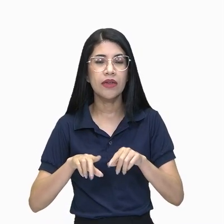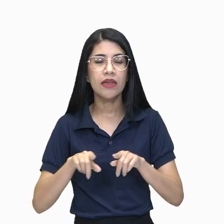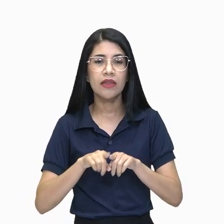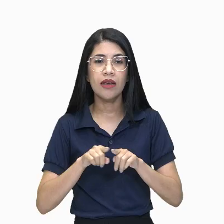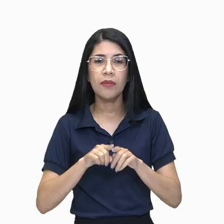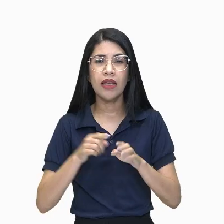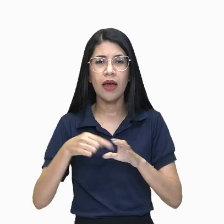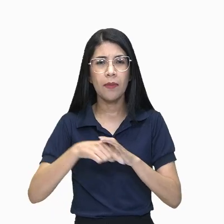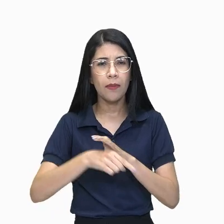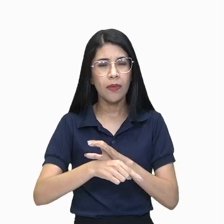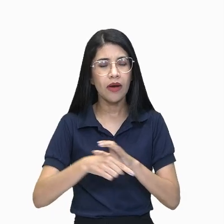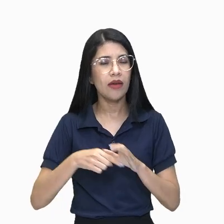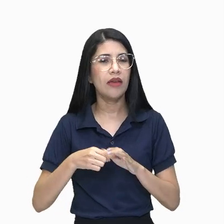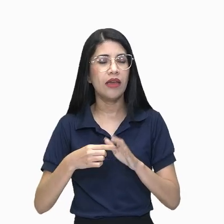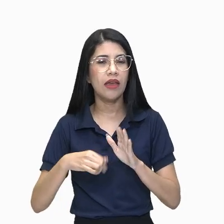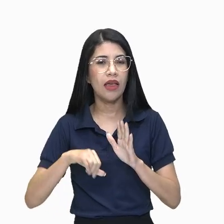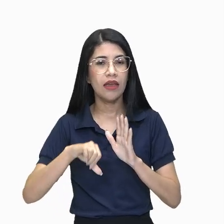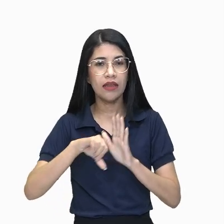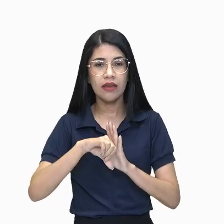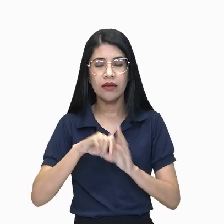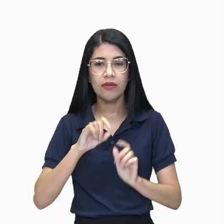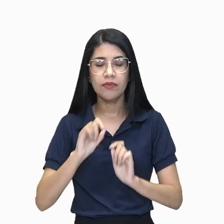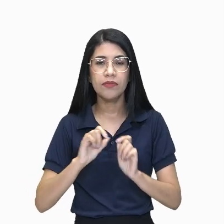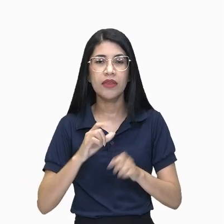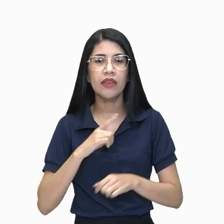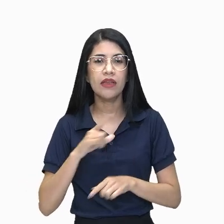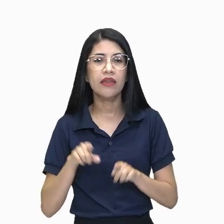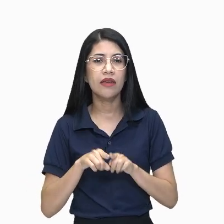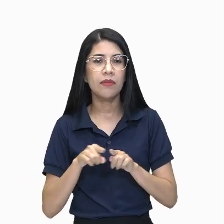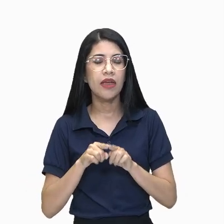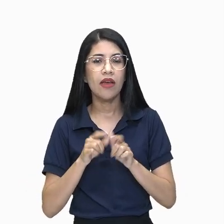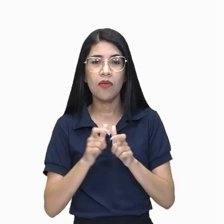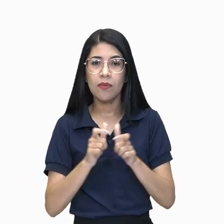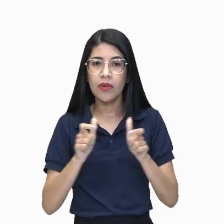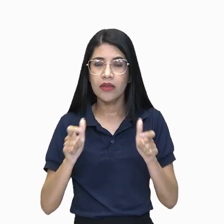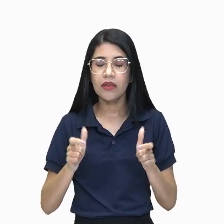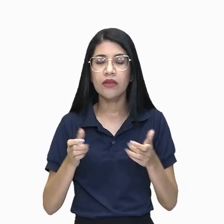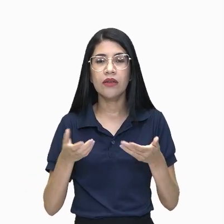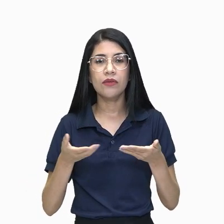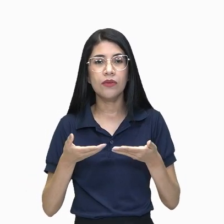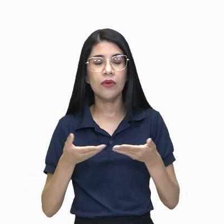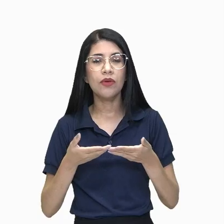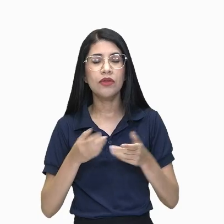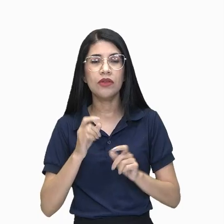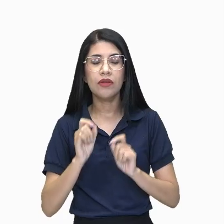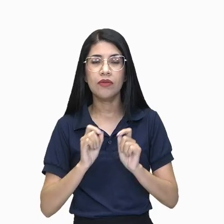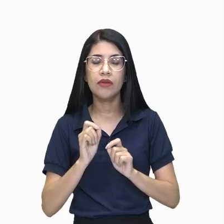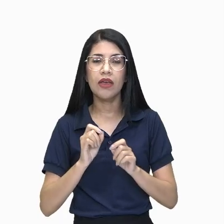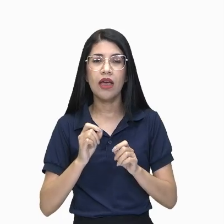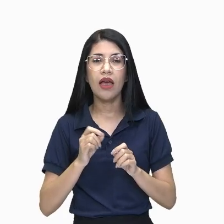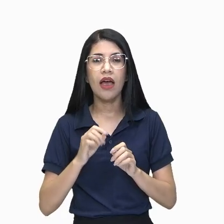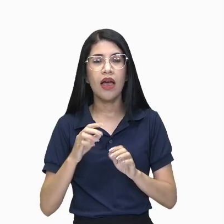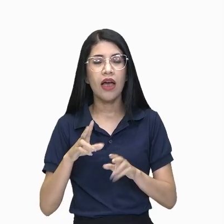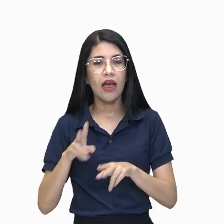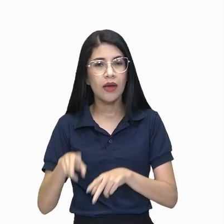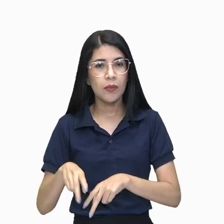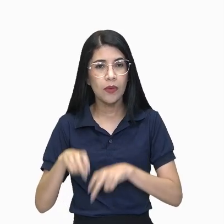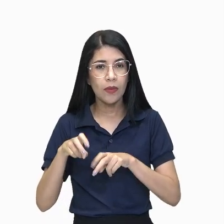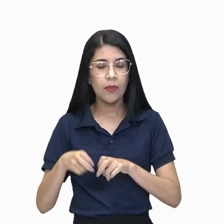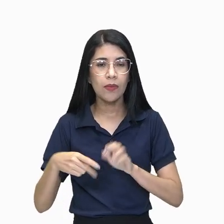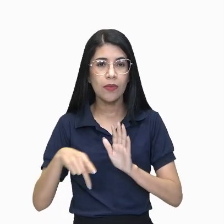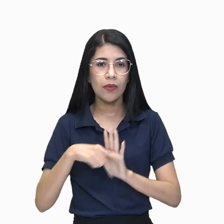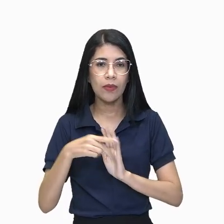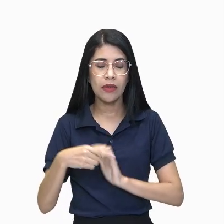pessoal, ultimamente tem estado muito em evidência, né? Esse vetor aí que trata aí da exploração da Amazônia, do desmatamento na Amazônia,